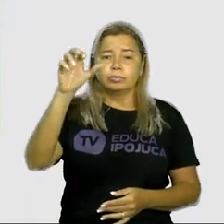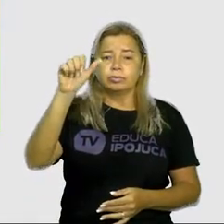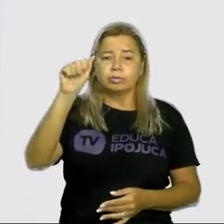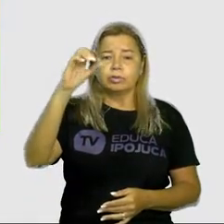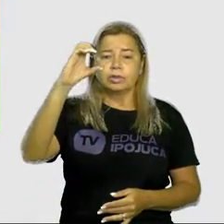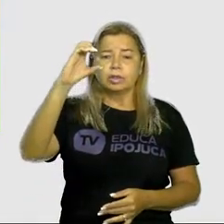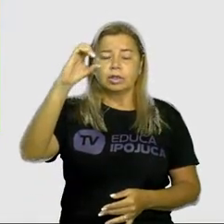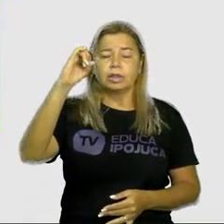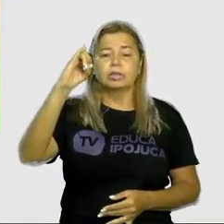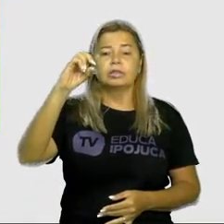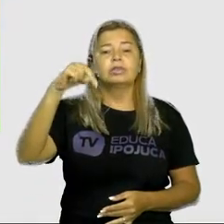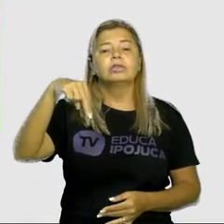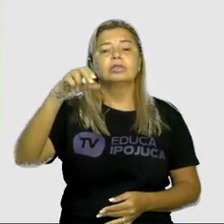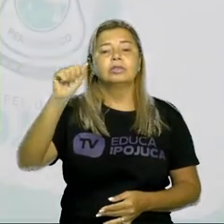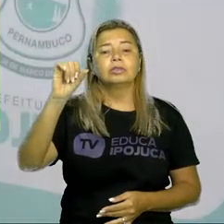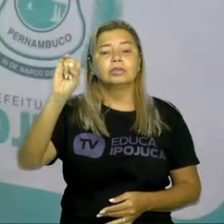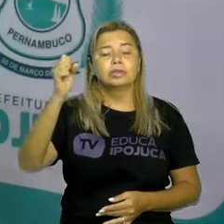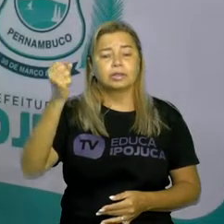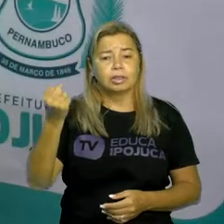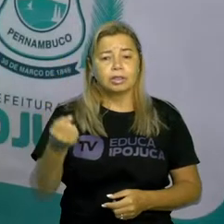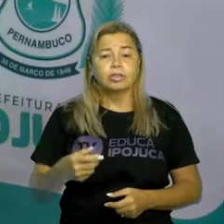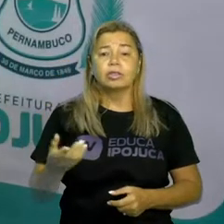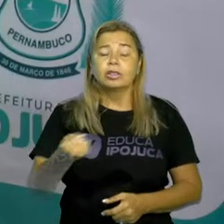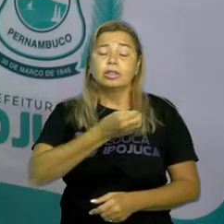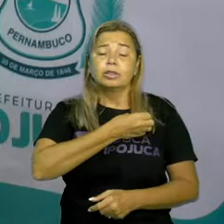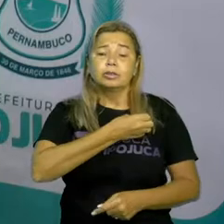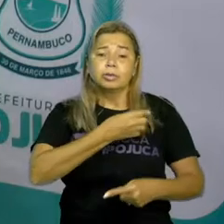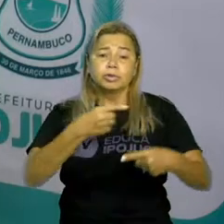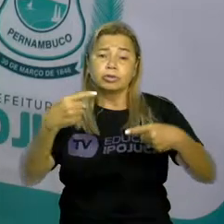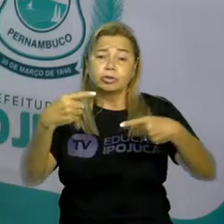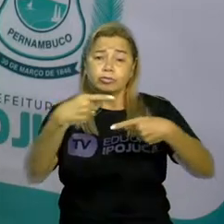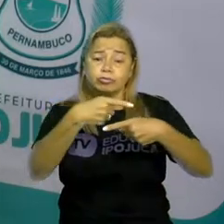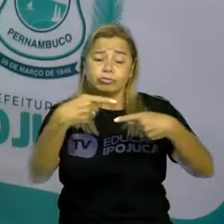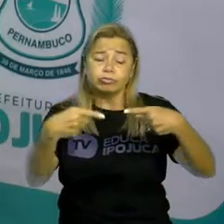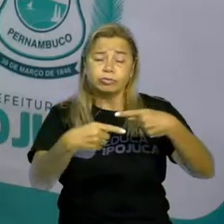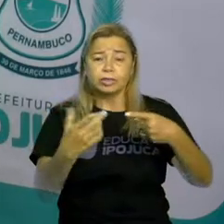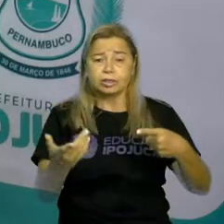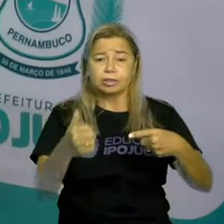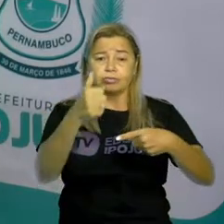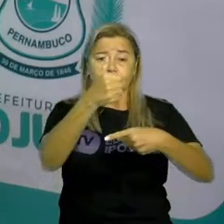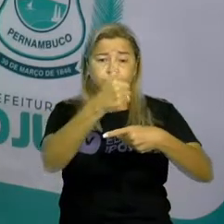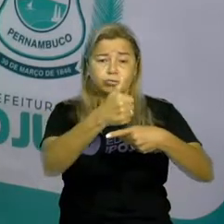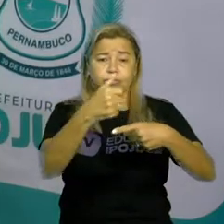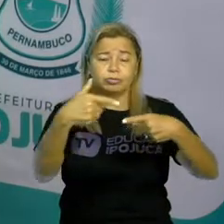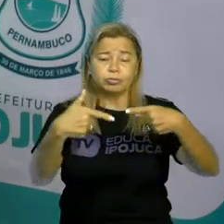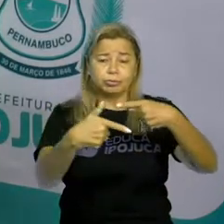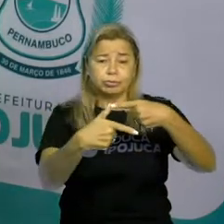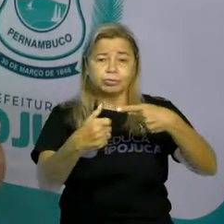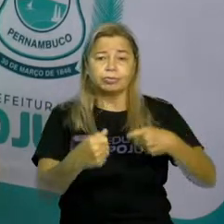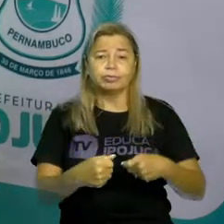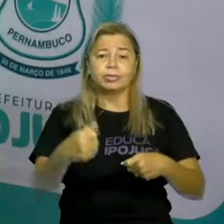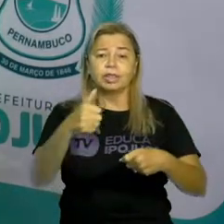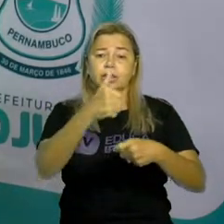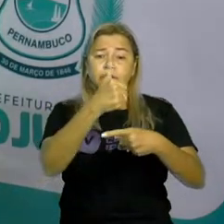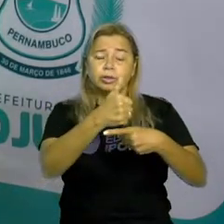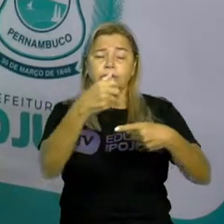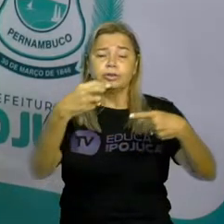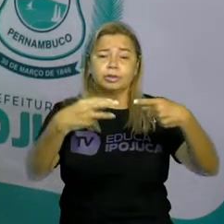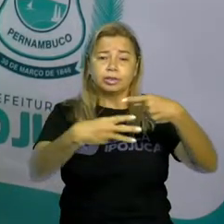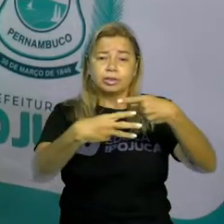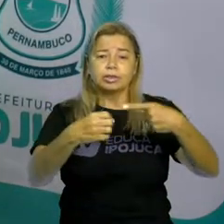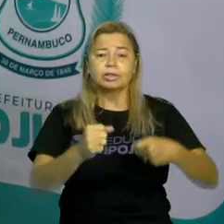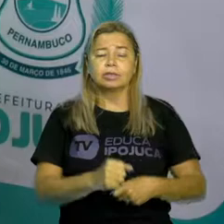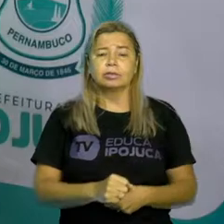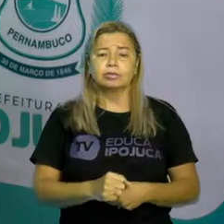números com fração Olha que chama de números racionais vê-la um meio um terço